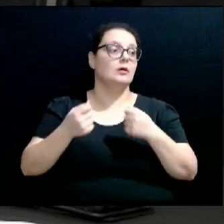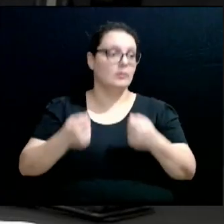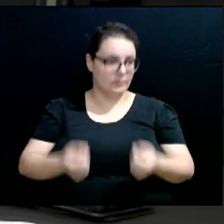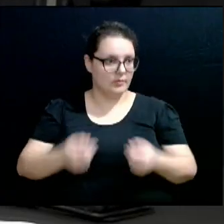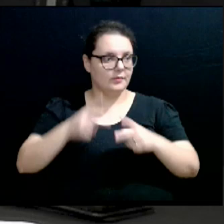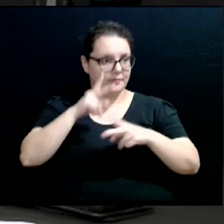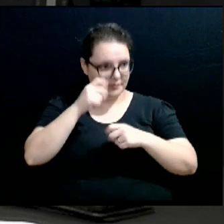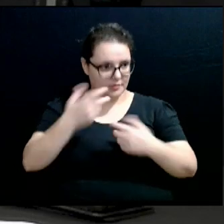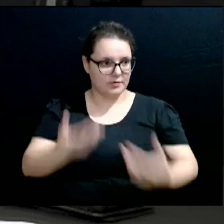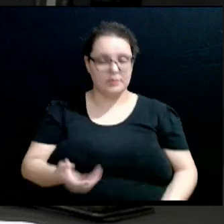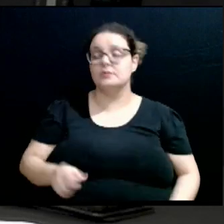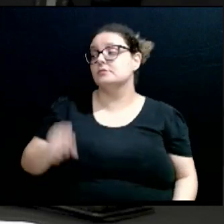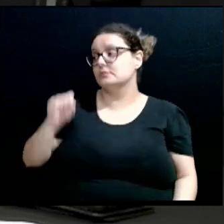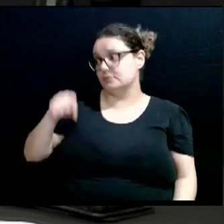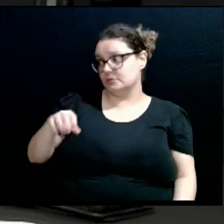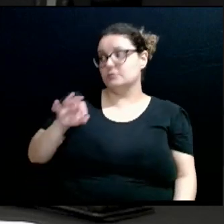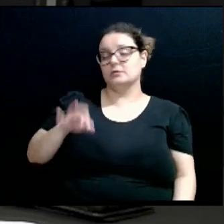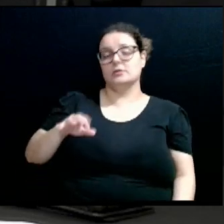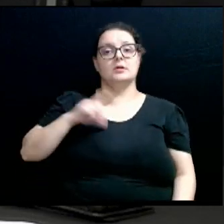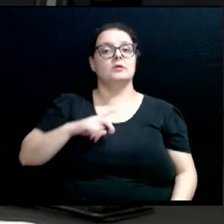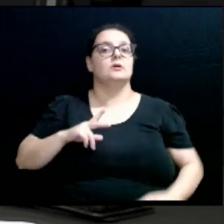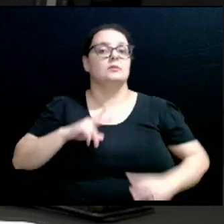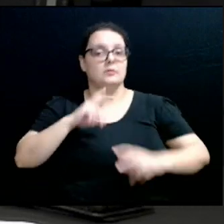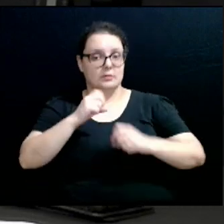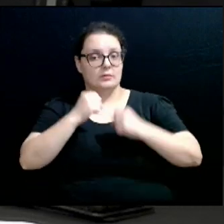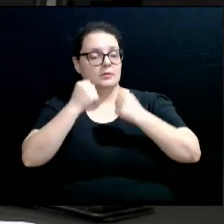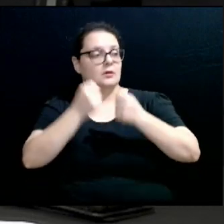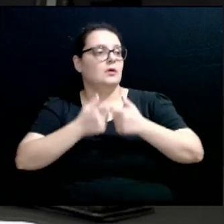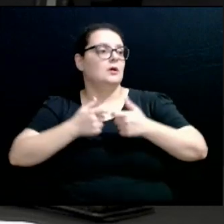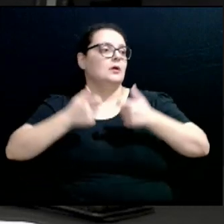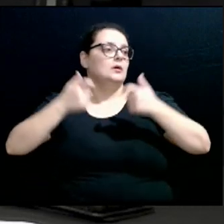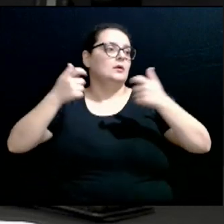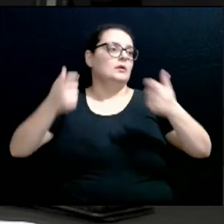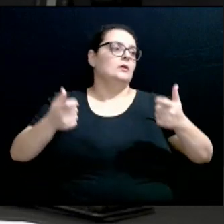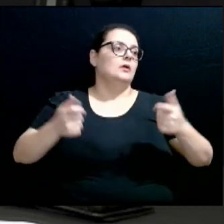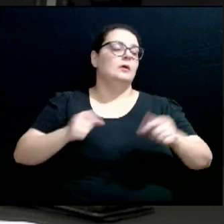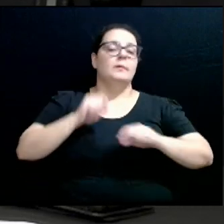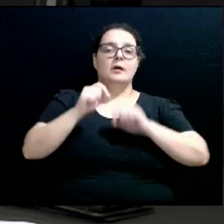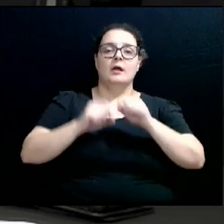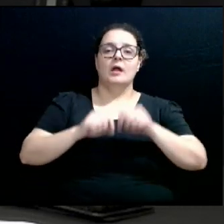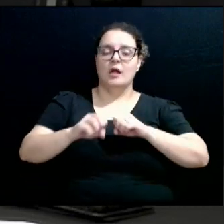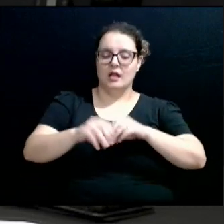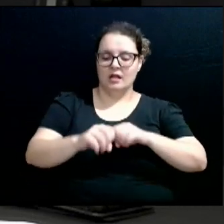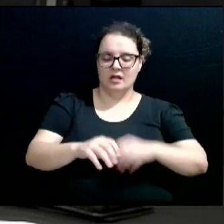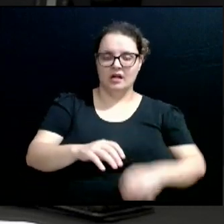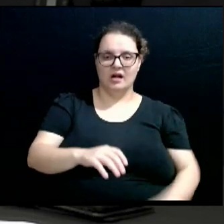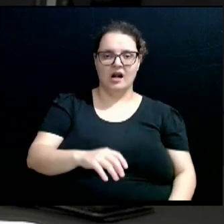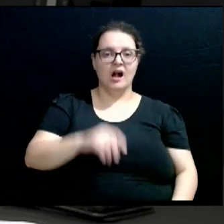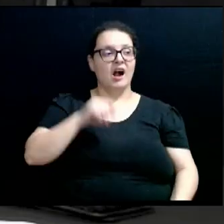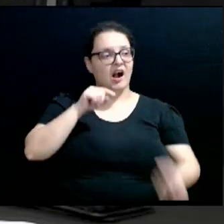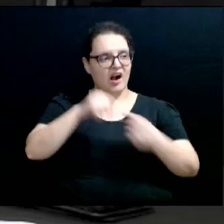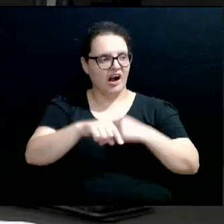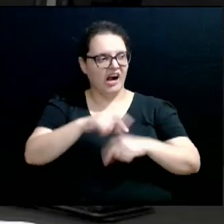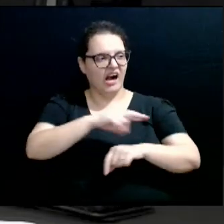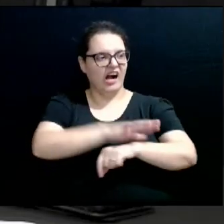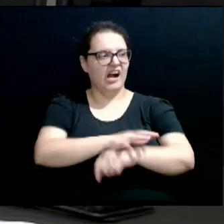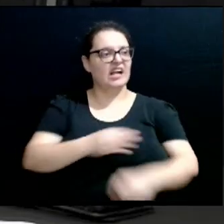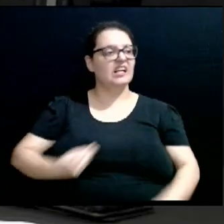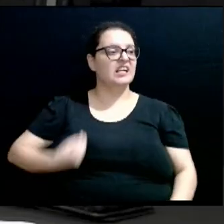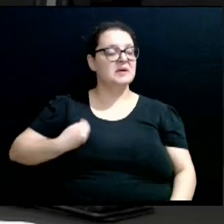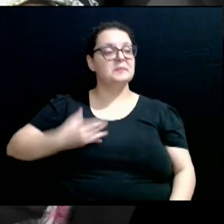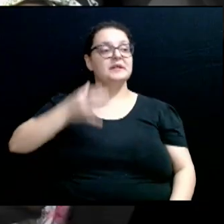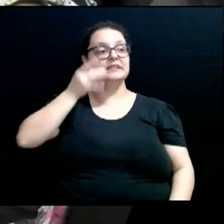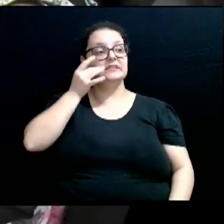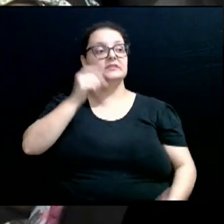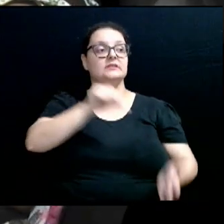um esforço gigantesco para que a educação antirracista esteja presente nas unidades